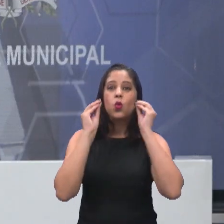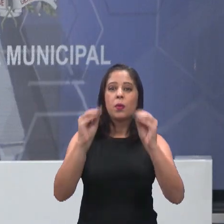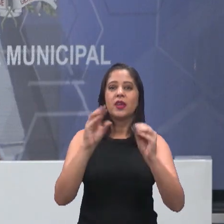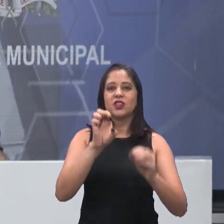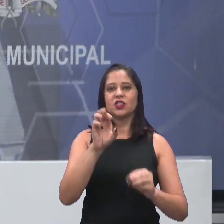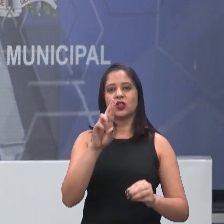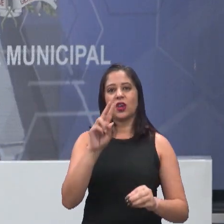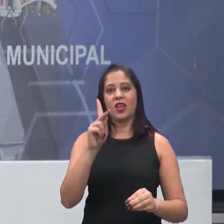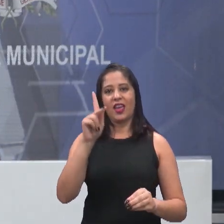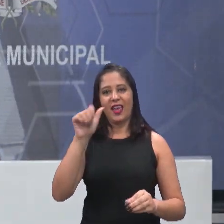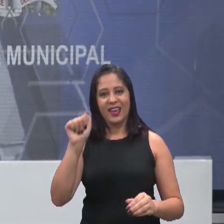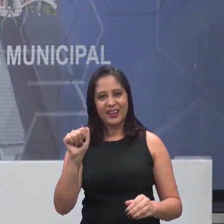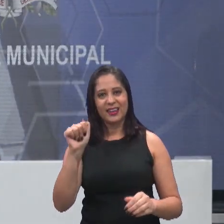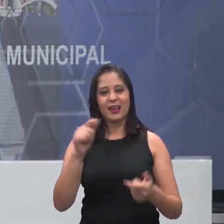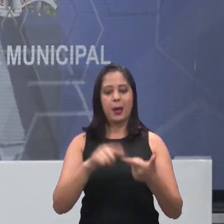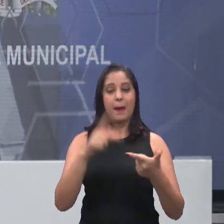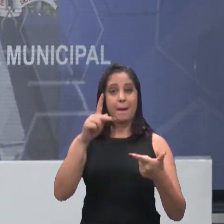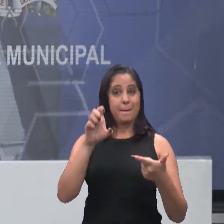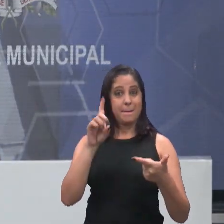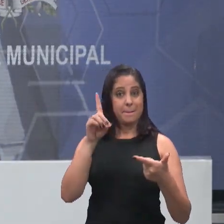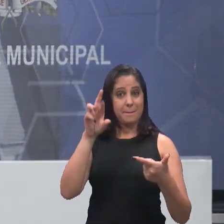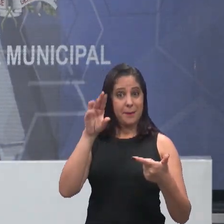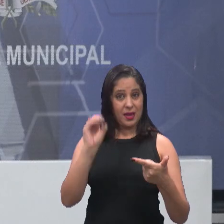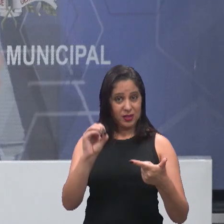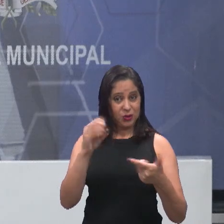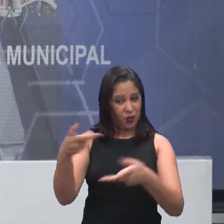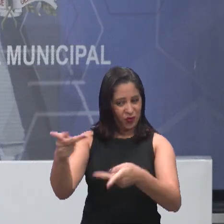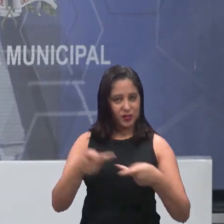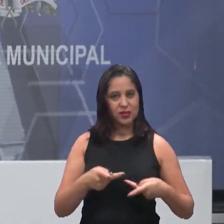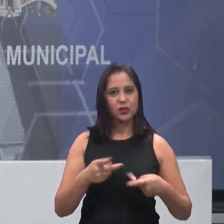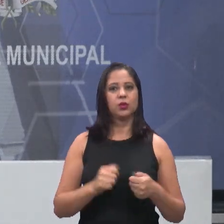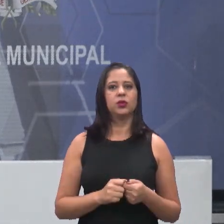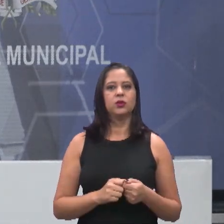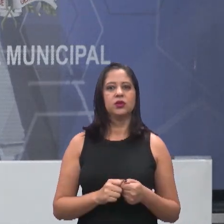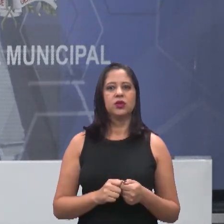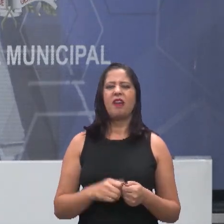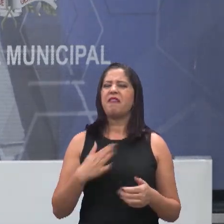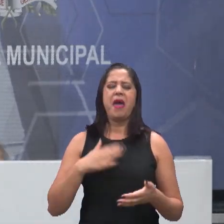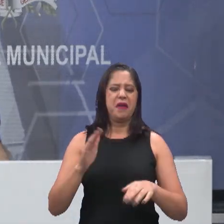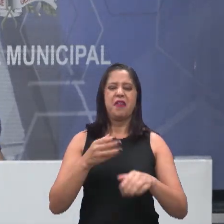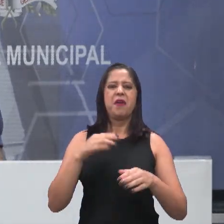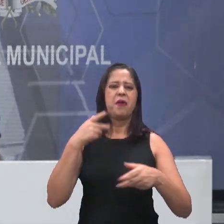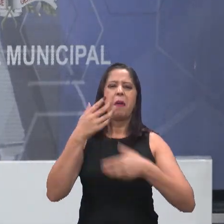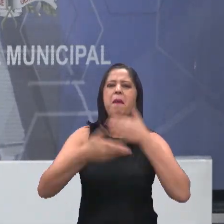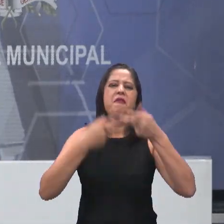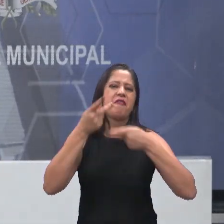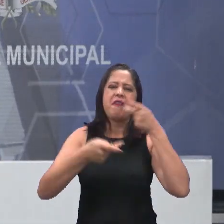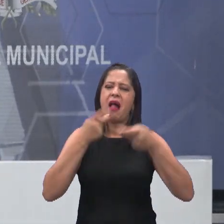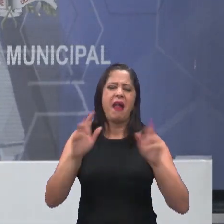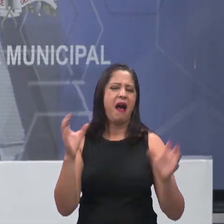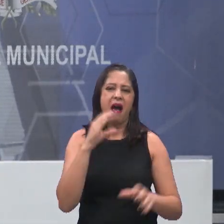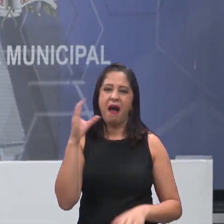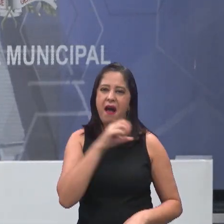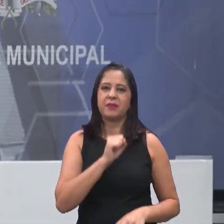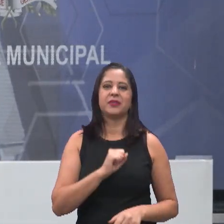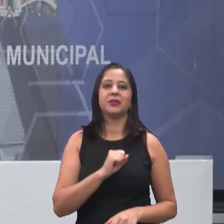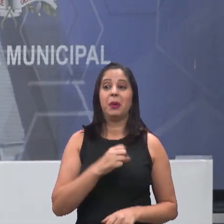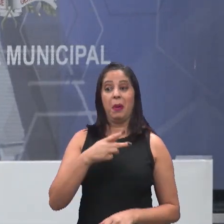Pedrinho, que vieram nos visitar aqui hoje. Nem vou usar os 5 minutos, senhor presidente